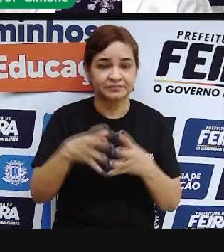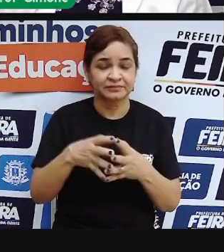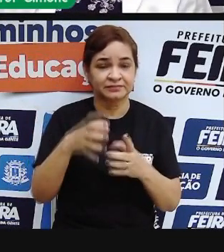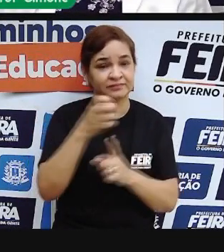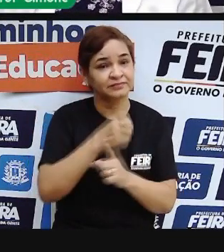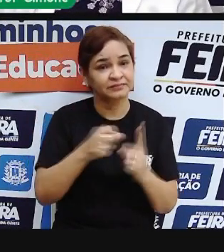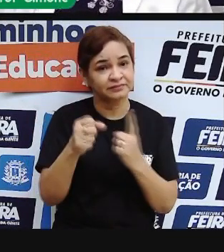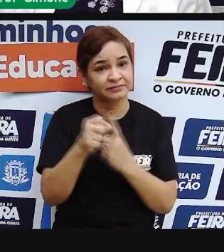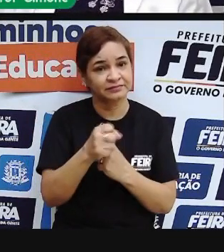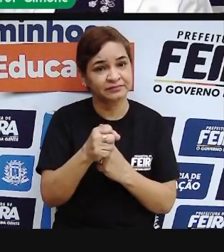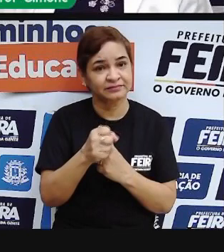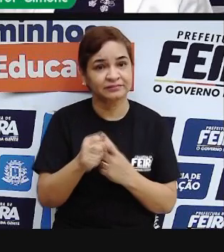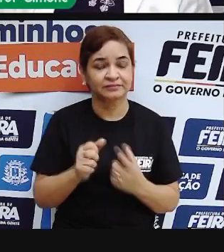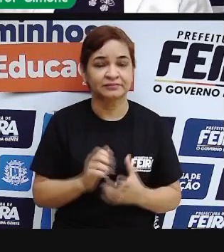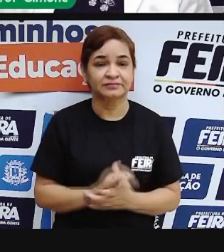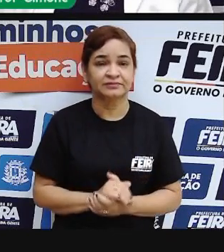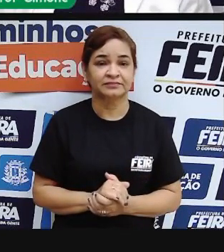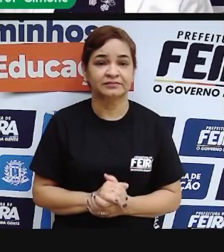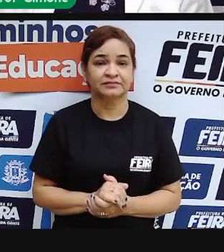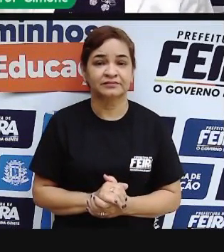sociedade.